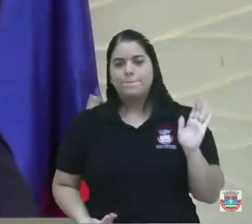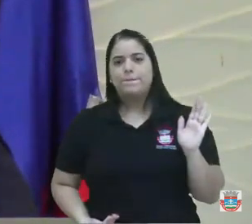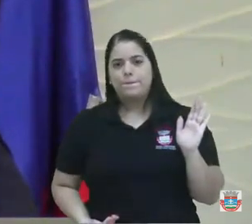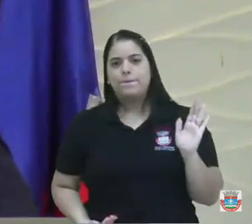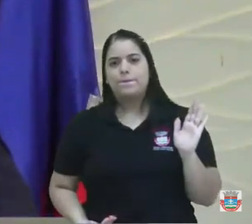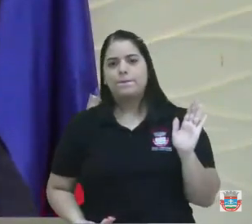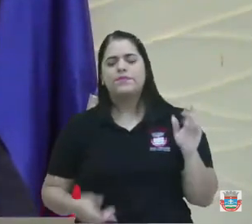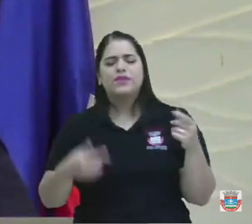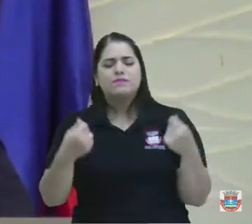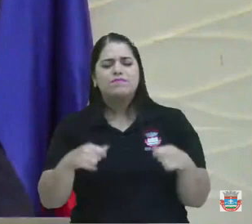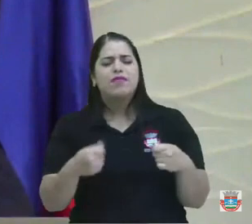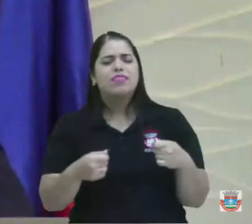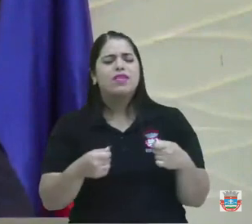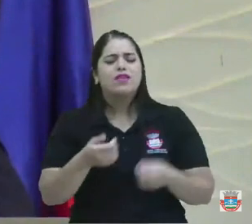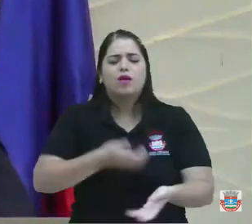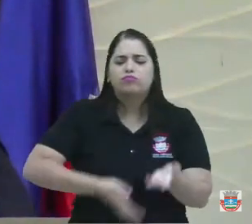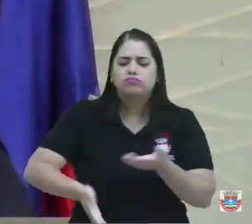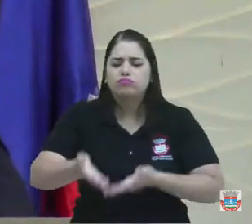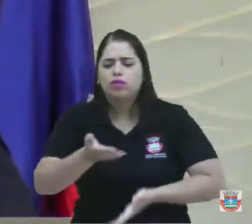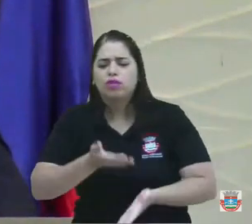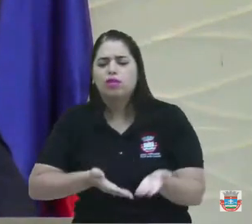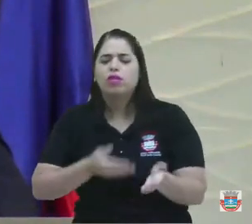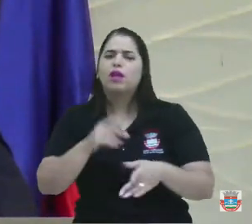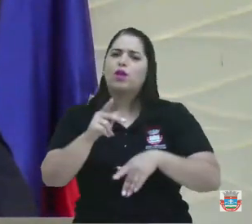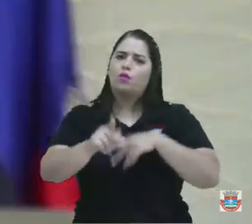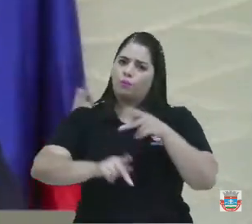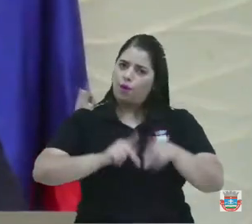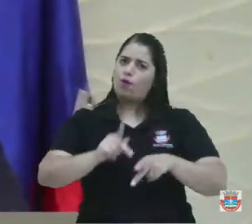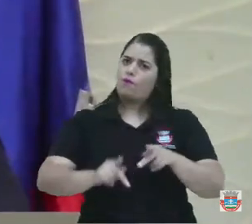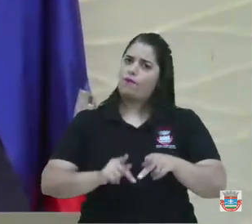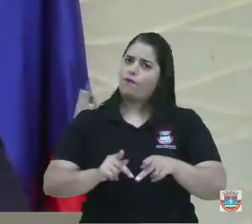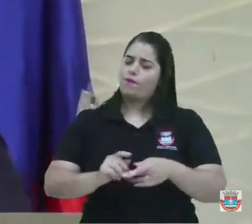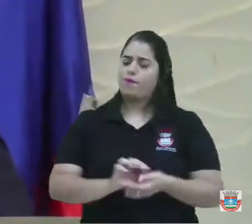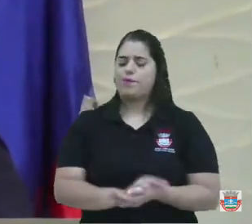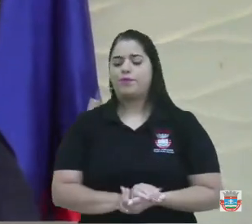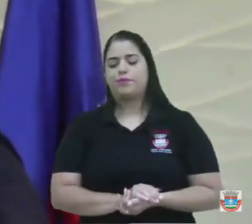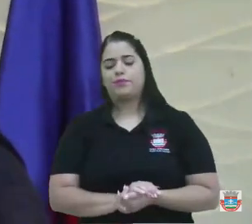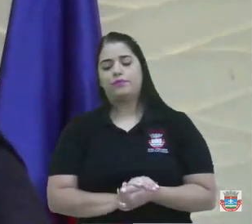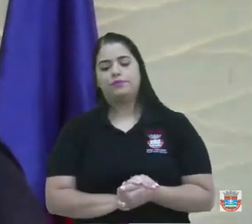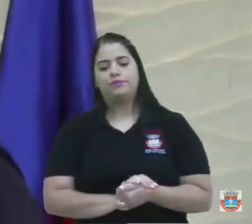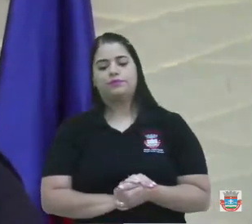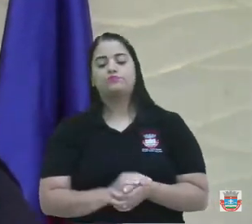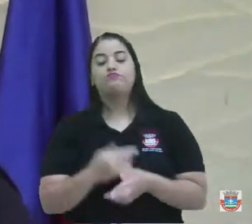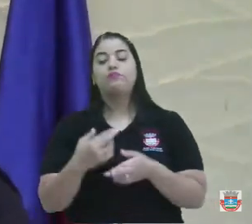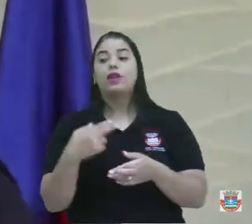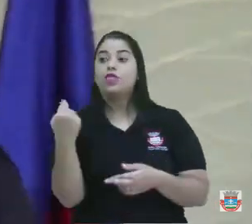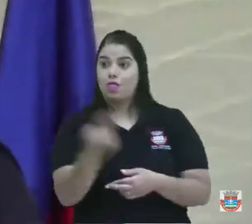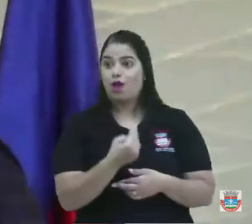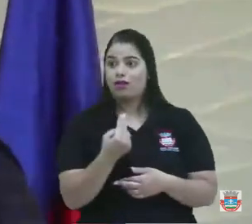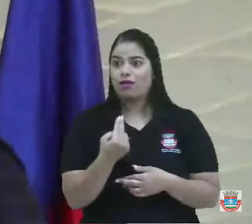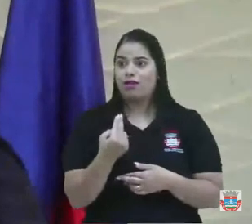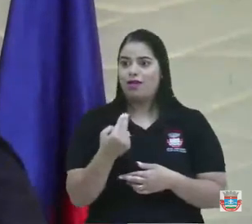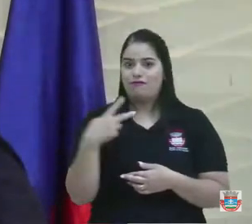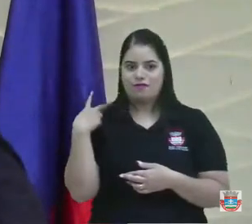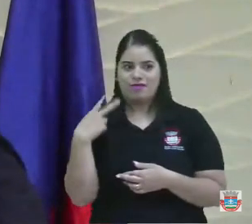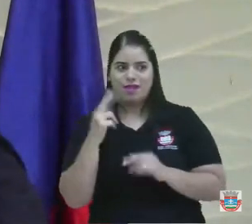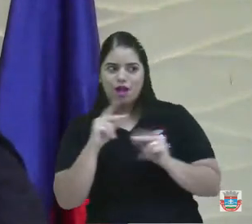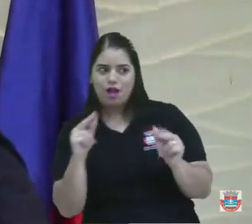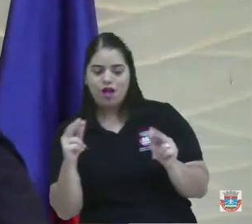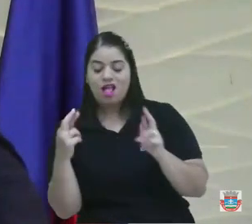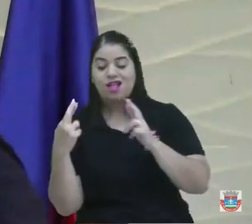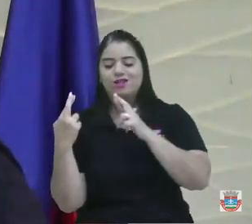a gente precisa atender a nossa população. E nós temos aqui a responsabilidade de